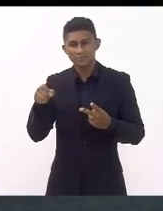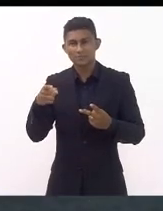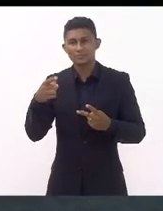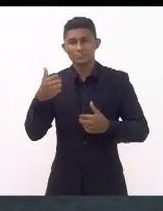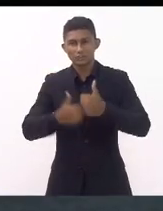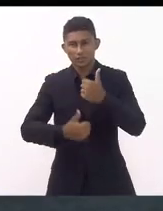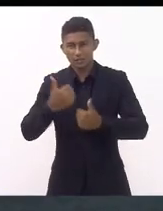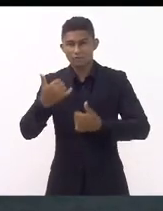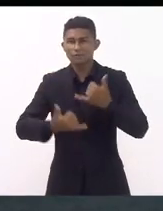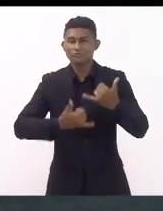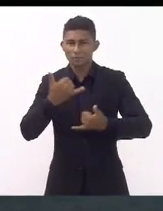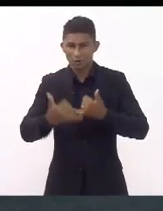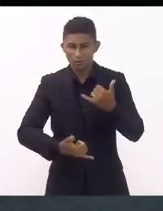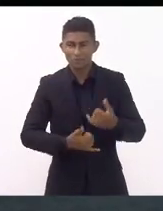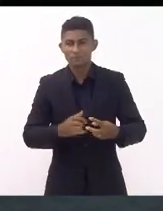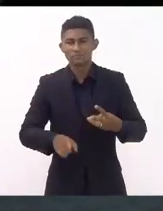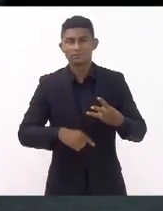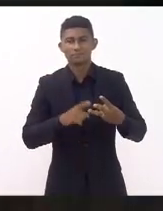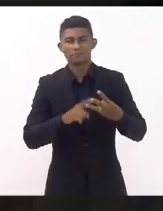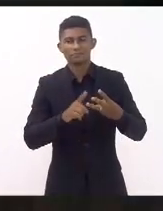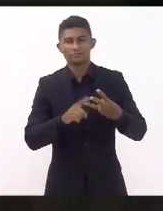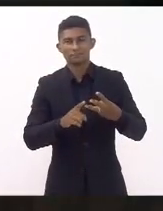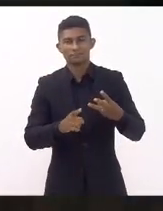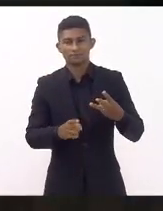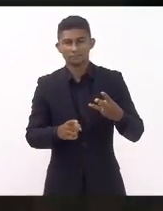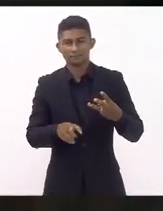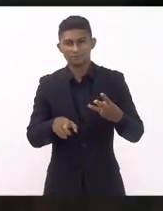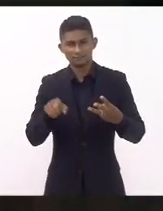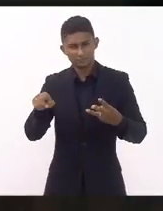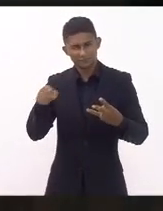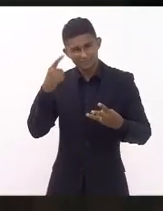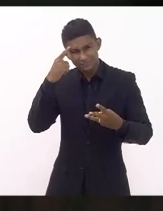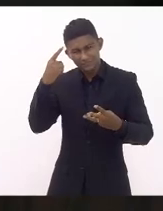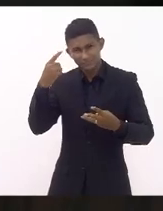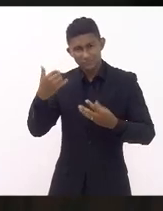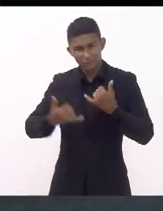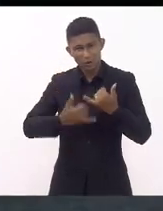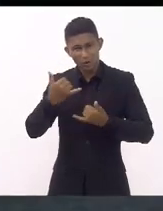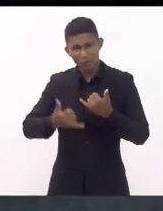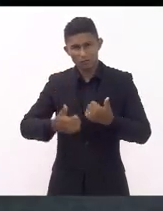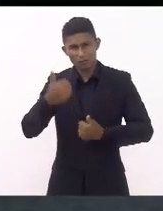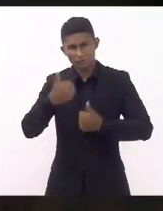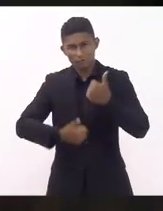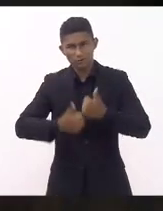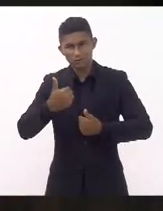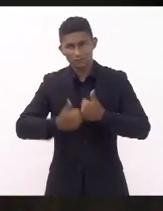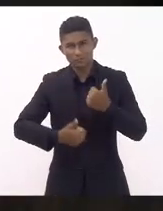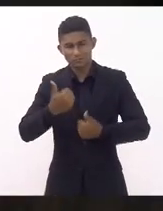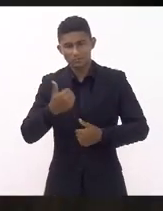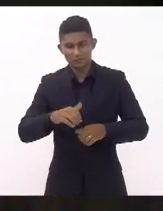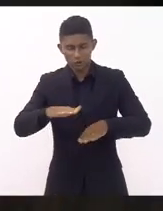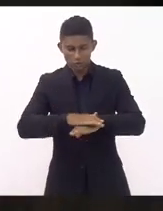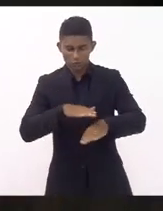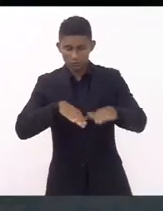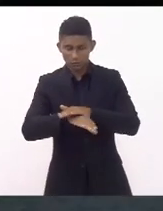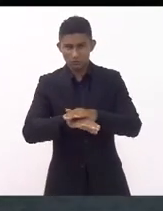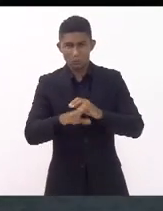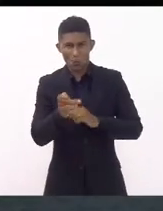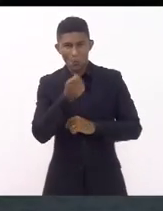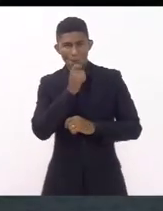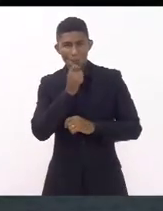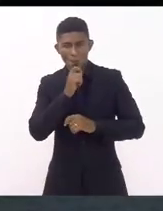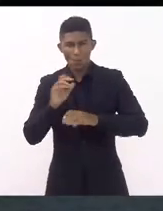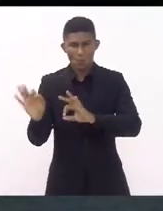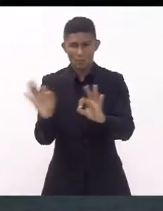mesmo. De meia não, mas. De meia, você, Vossa Excelência, jogou futebol conosco na última vez. Todo mundo usou meião. Sem chuteira. Isso aí, o pessoal